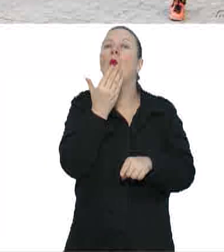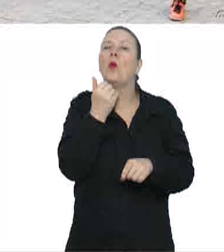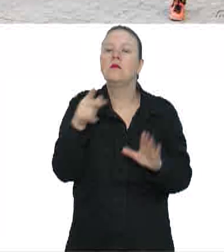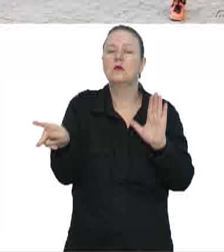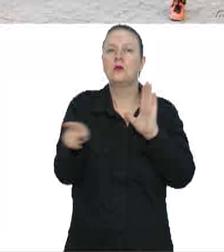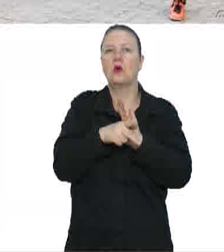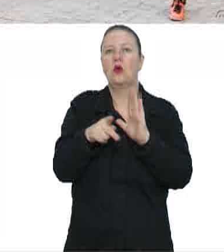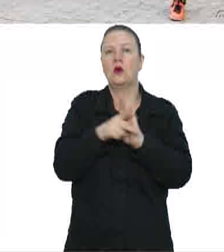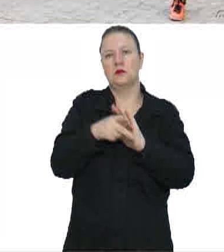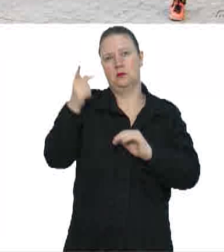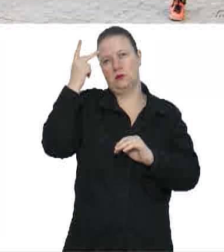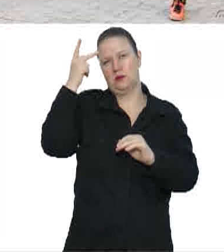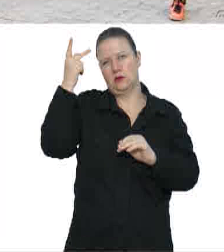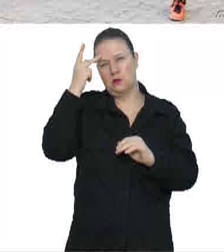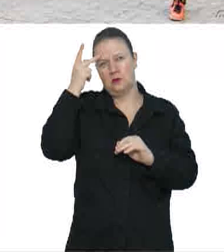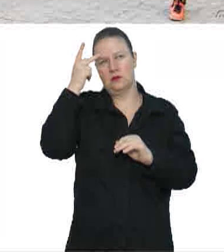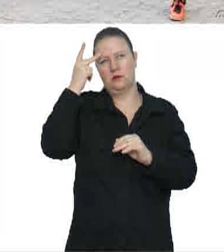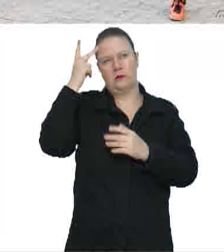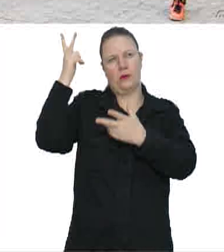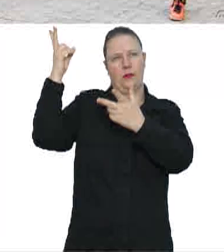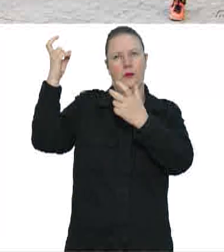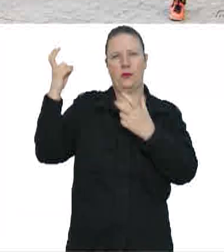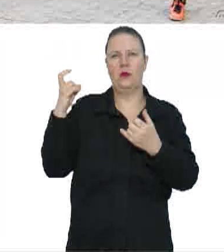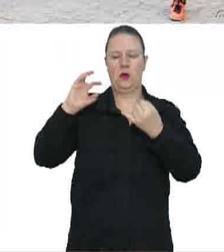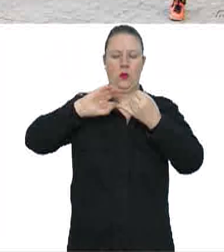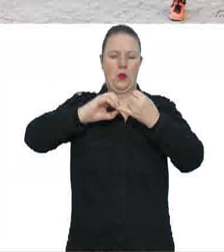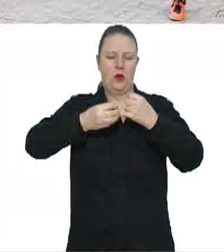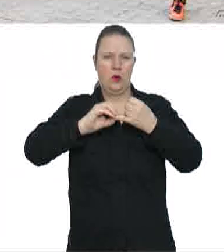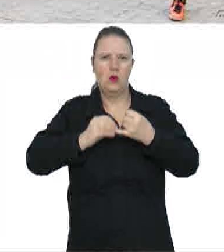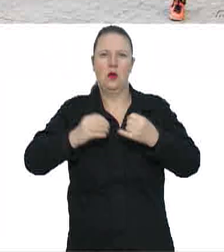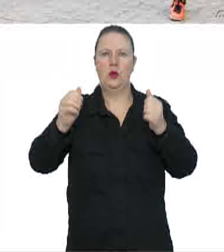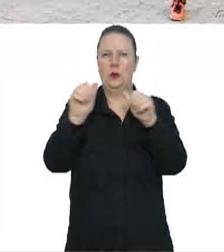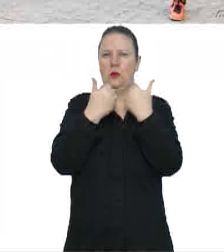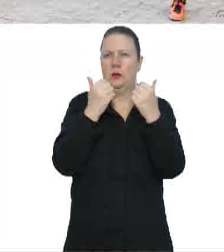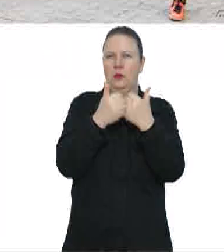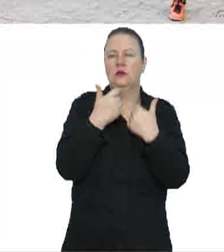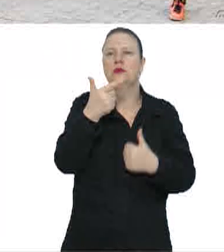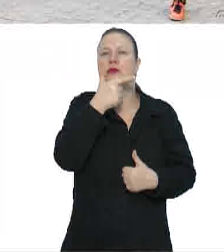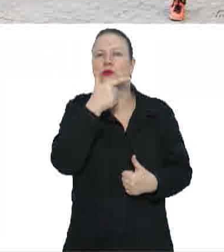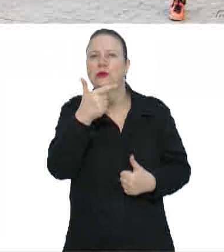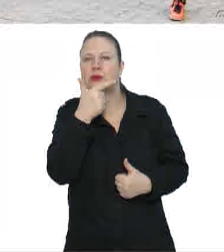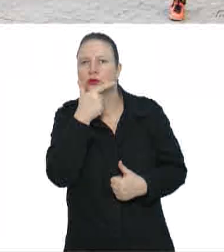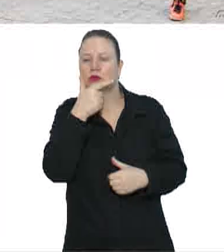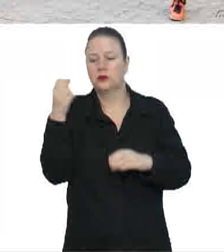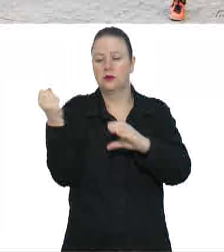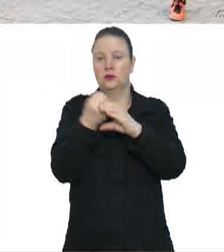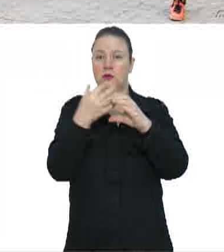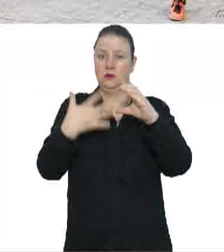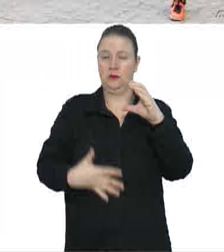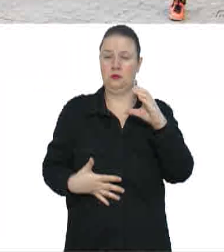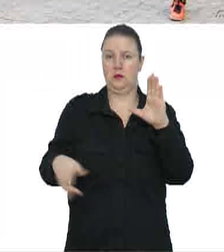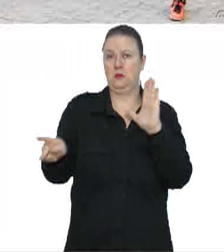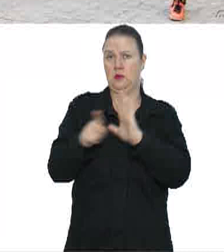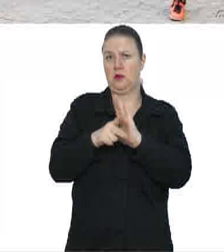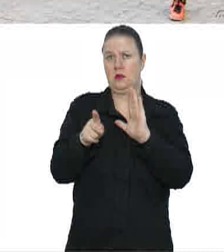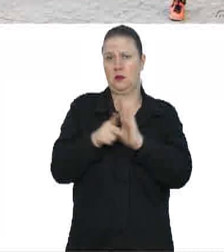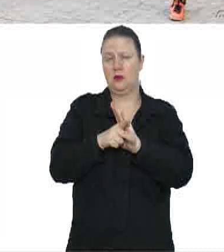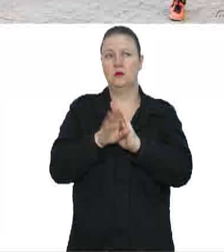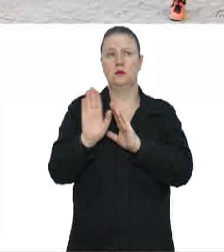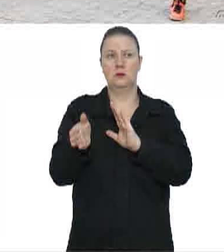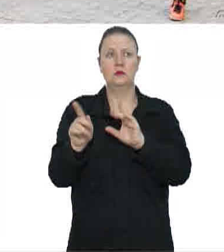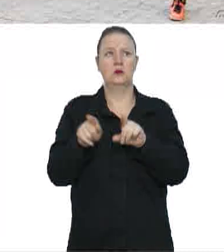ter o aipim frito, moqueca capixaba, o pão de queijo, que é característico do Sudeste, né, de Minas Gerais, é uma